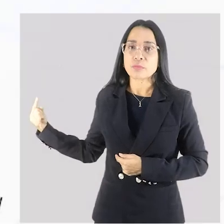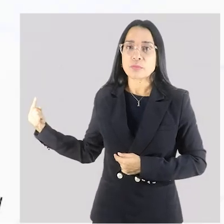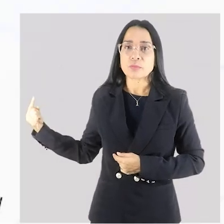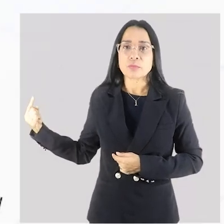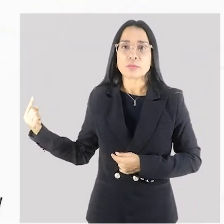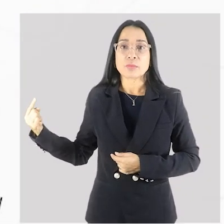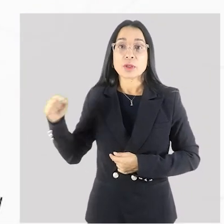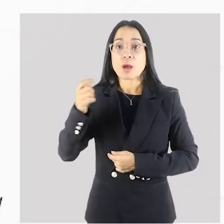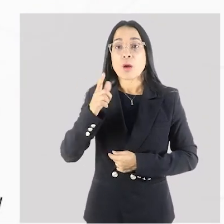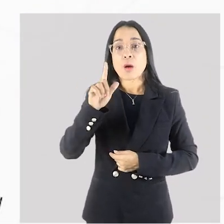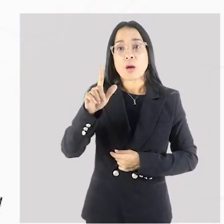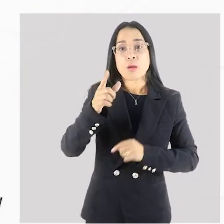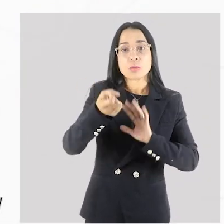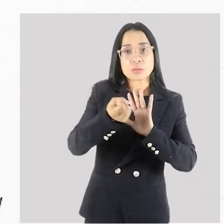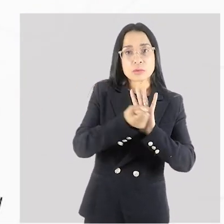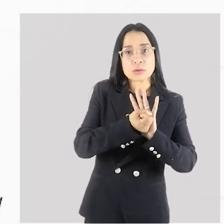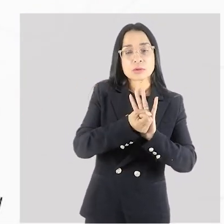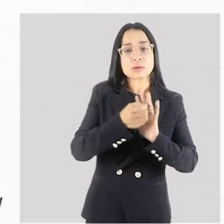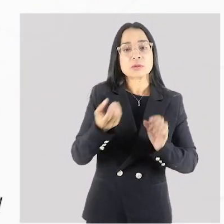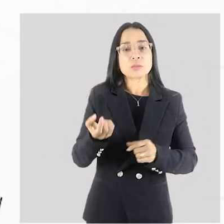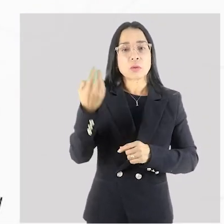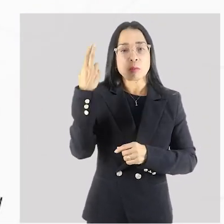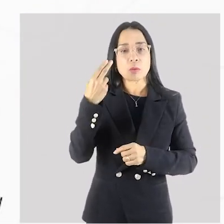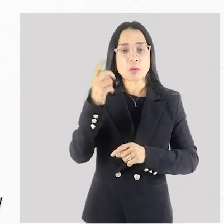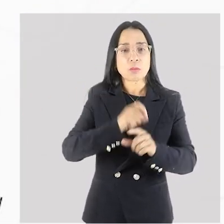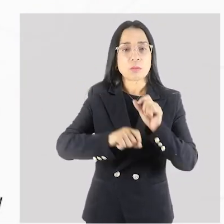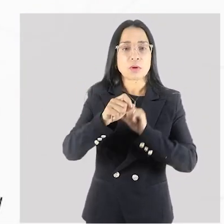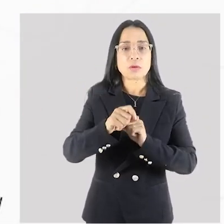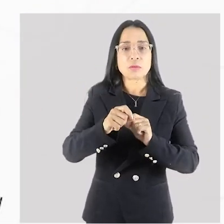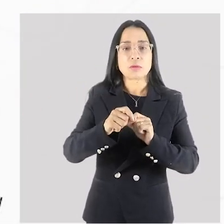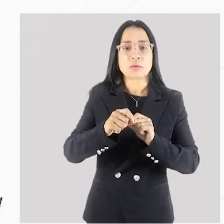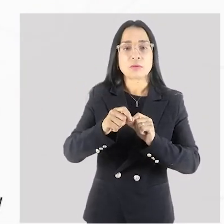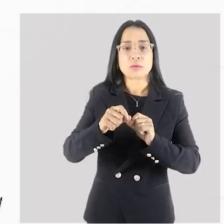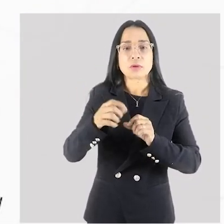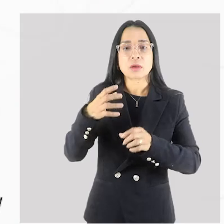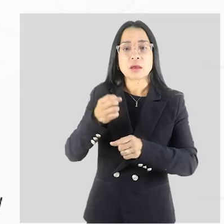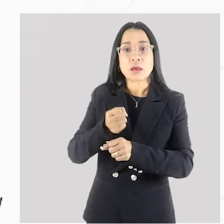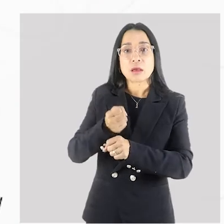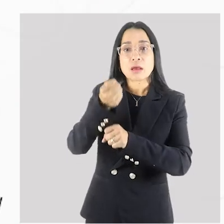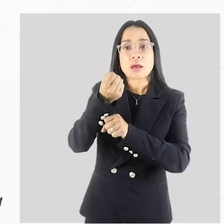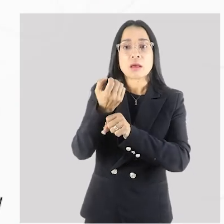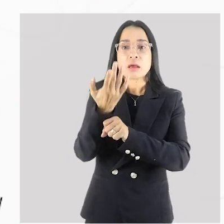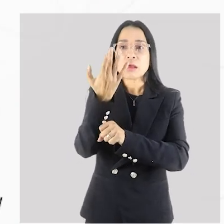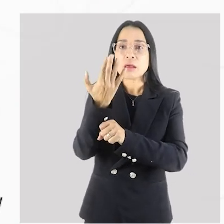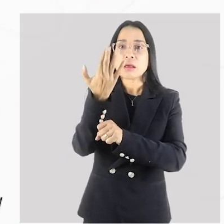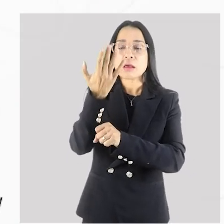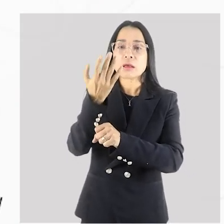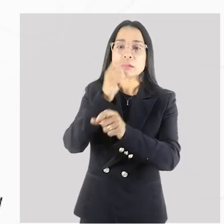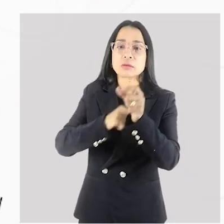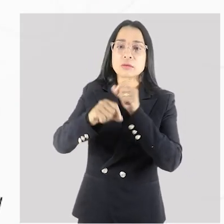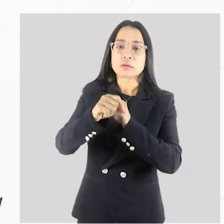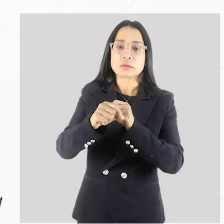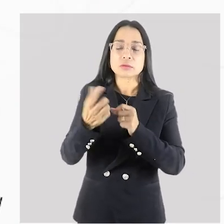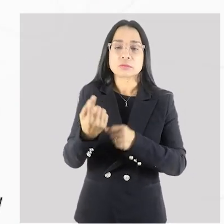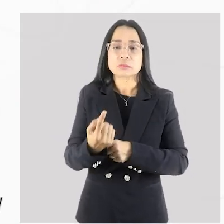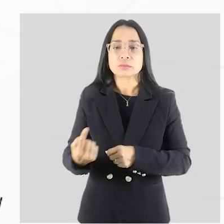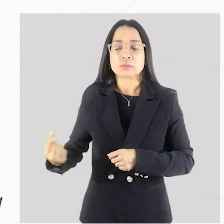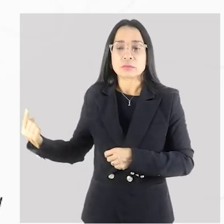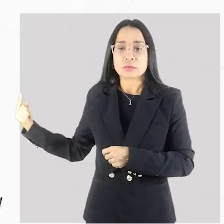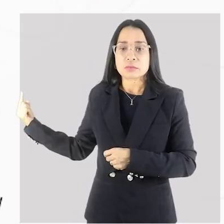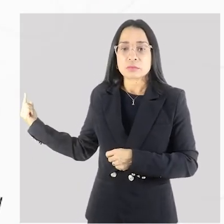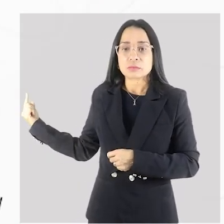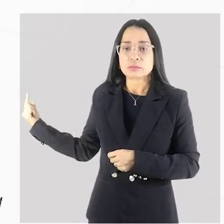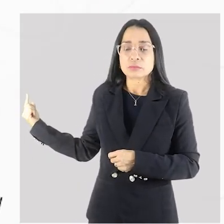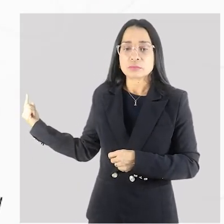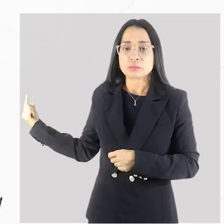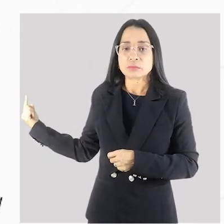comum é a tocha, né, que é o mais antigo símbolo das Olimpíadas. Ela faz ligação entre os jogos realizados na Grécia Antiga